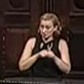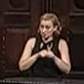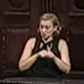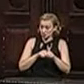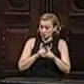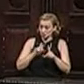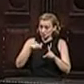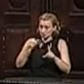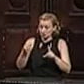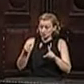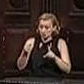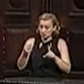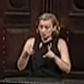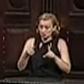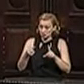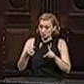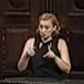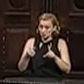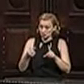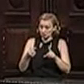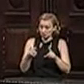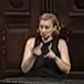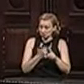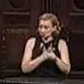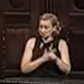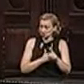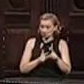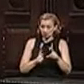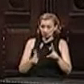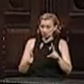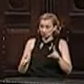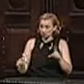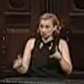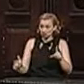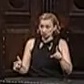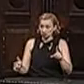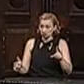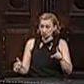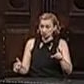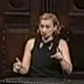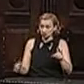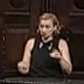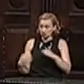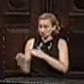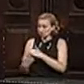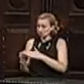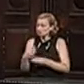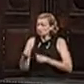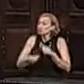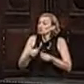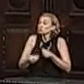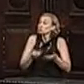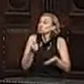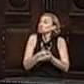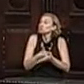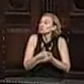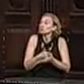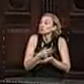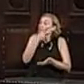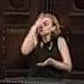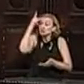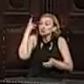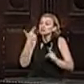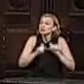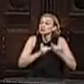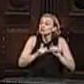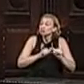sem cobertura orçamentária, os gestores daquela companhia estarão correndo em risco, e o próprio prefeito, de autorizar uma